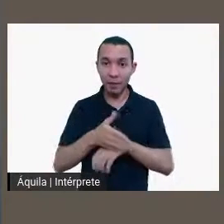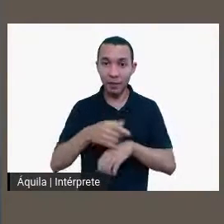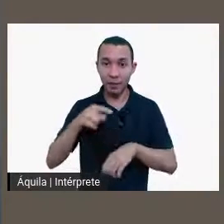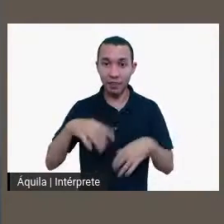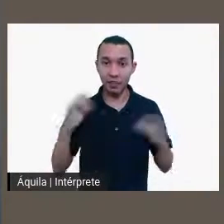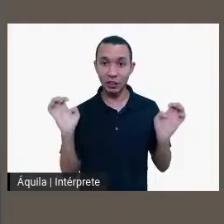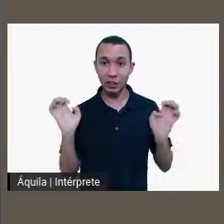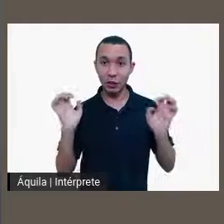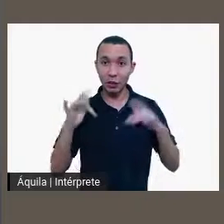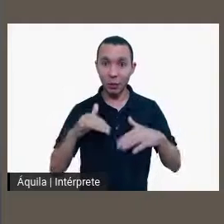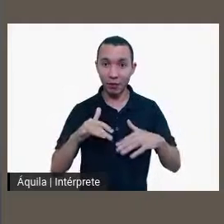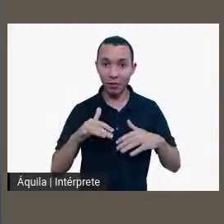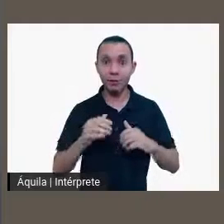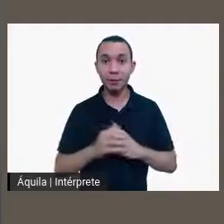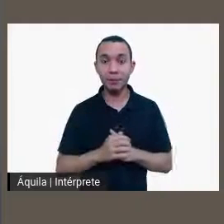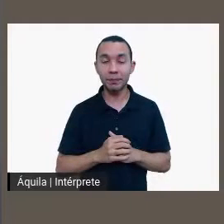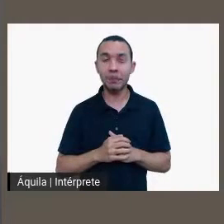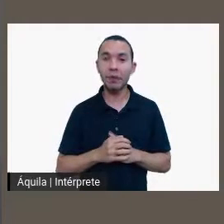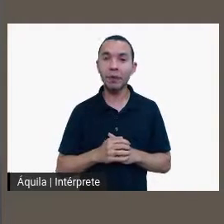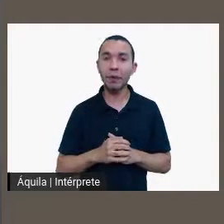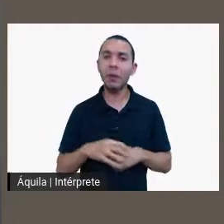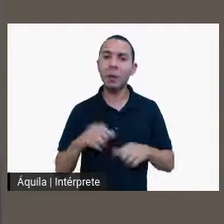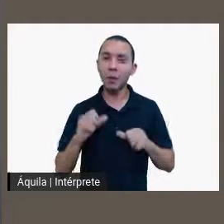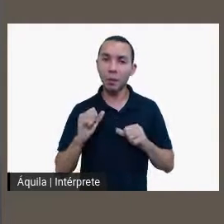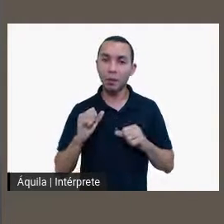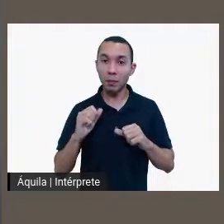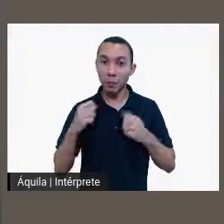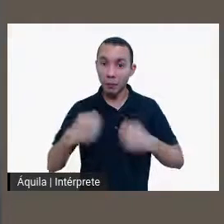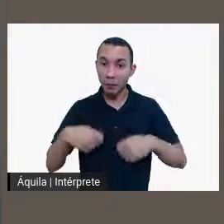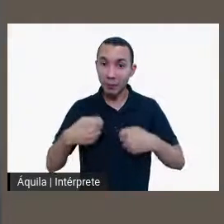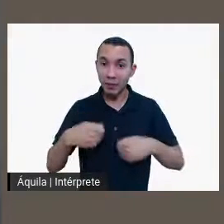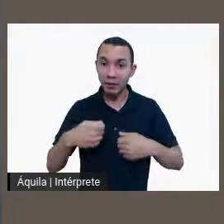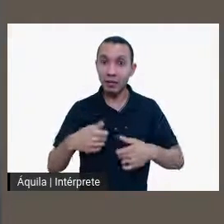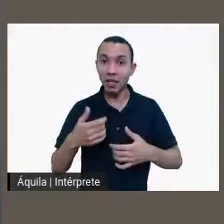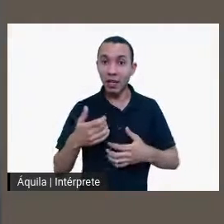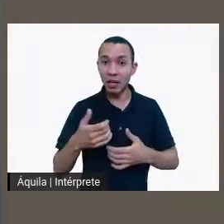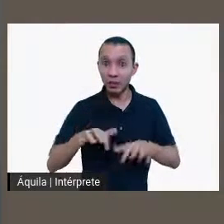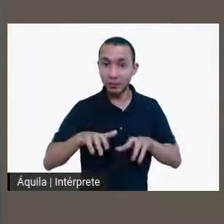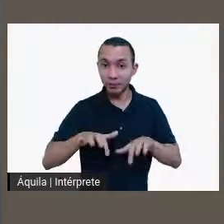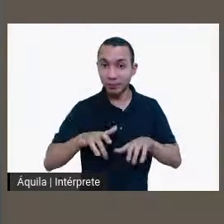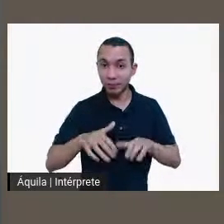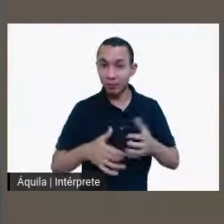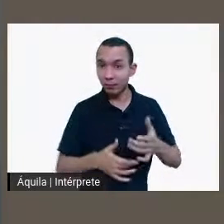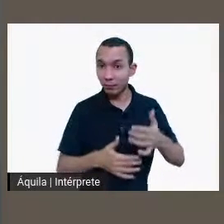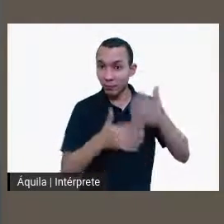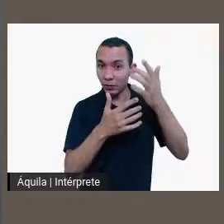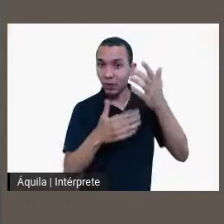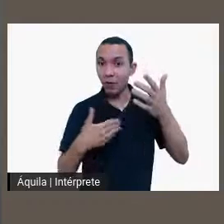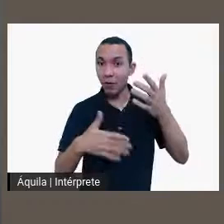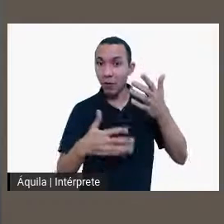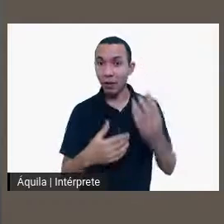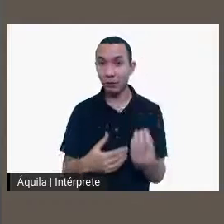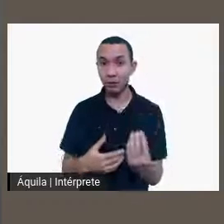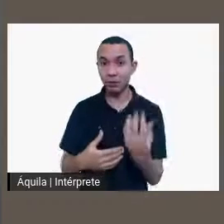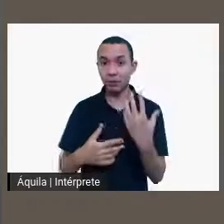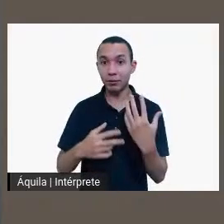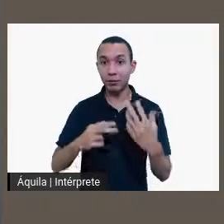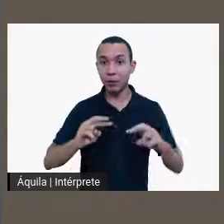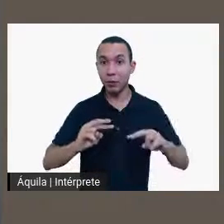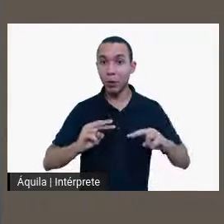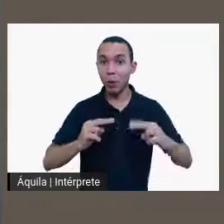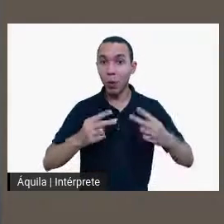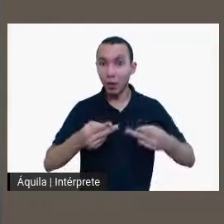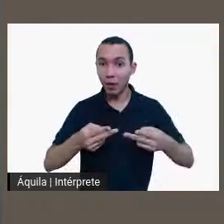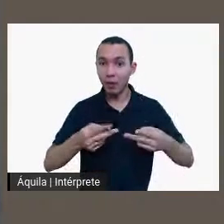evento, vocês devem ficar atentos ao chat, onde vai aparecer aí um link para vocês